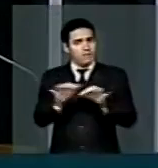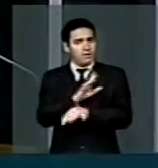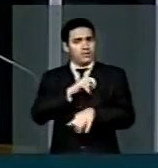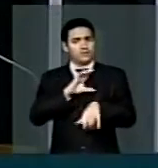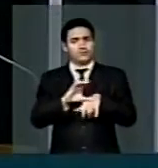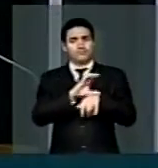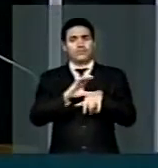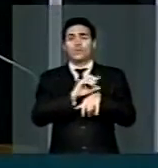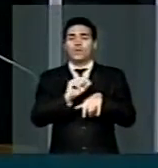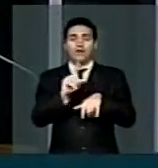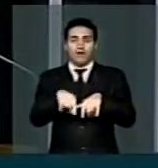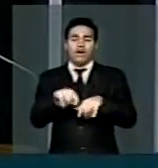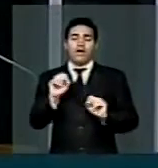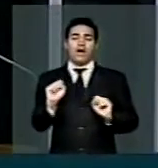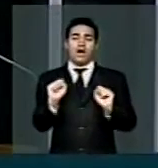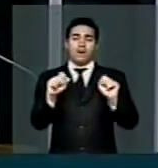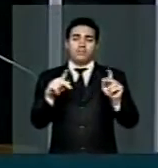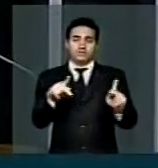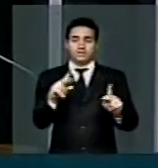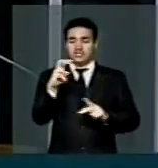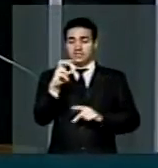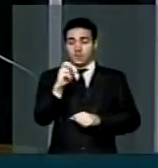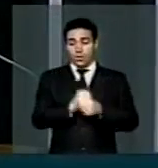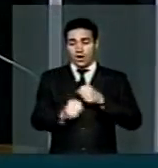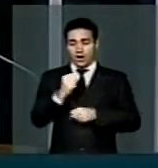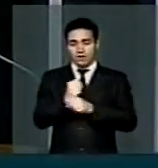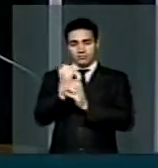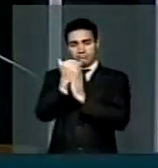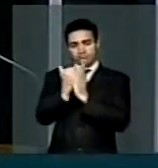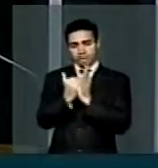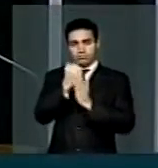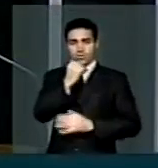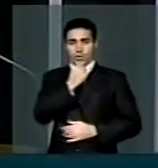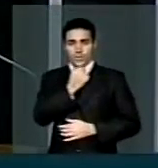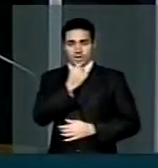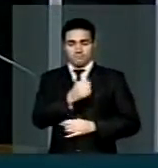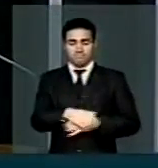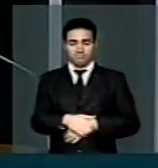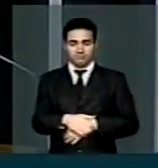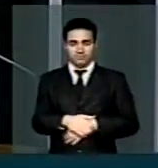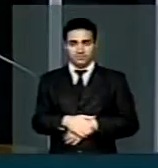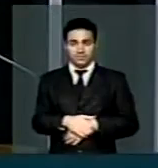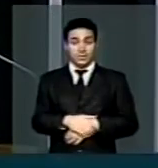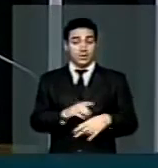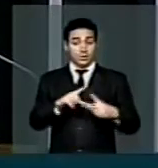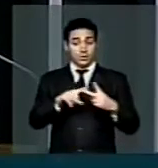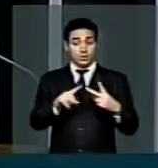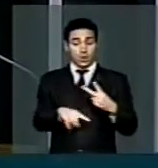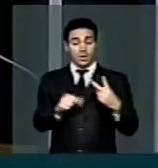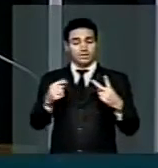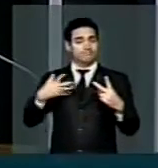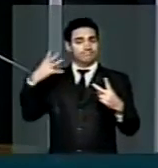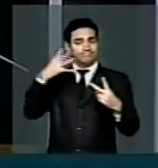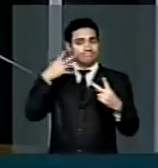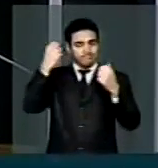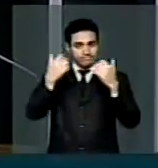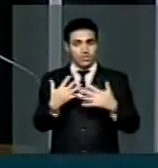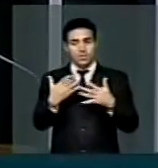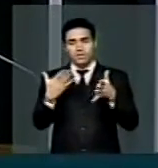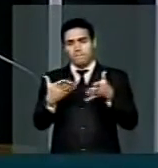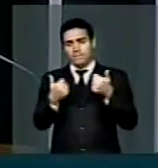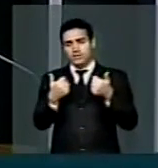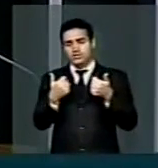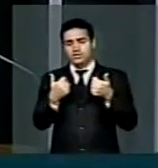Constituição, aposentadoria 5 anos menos que o homem. 2 pronunciamentos que trazemos aqui, senhor presidente, queremos pedir